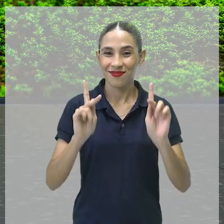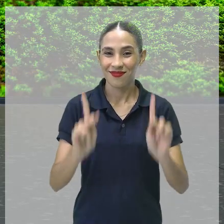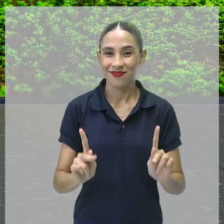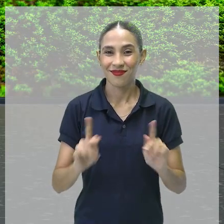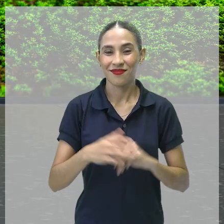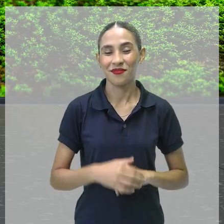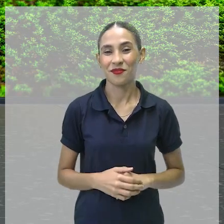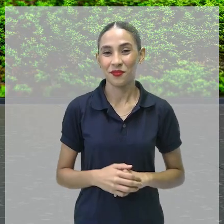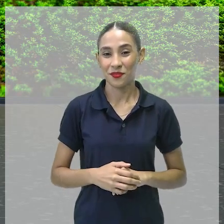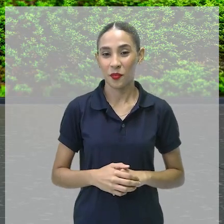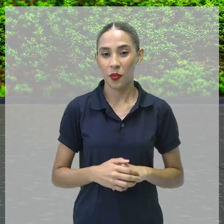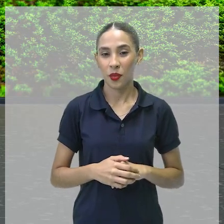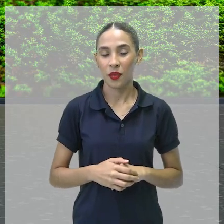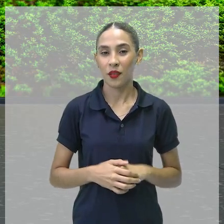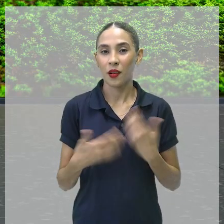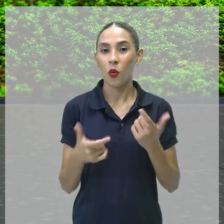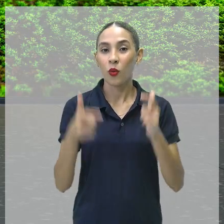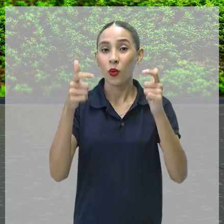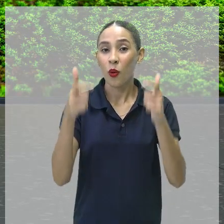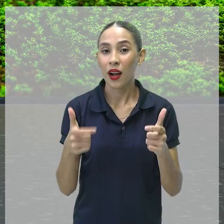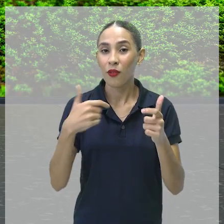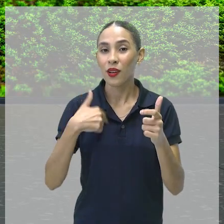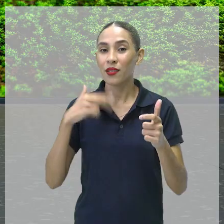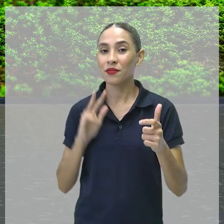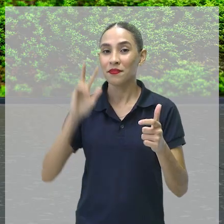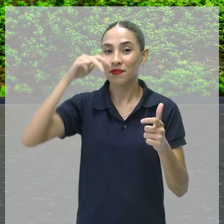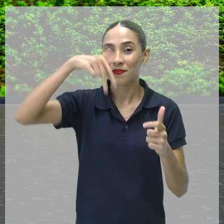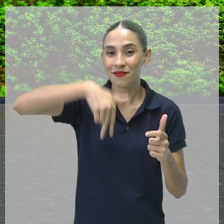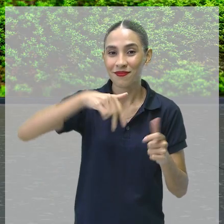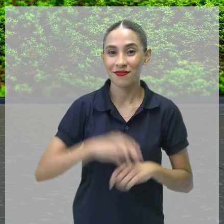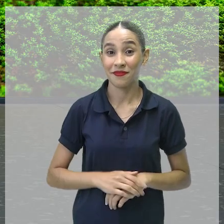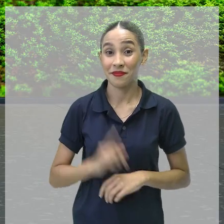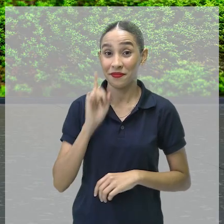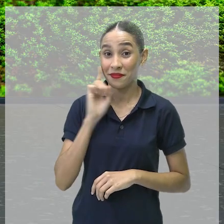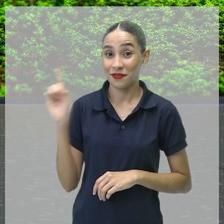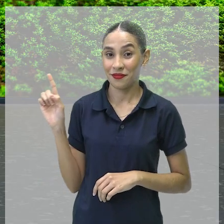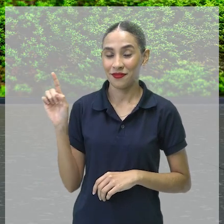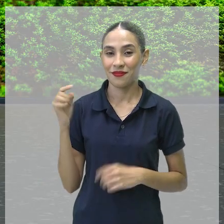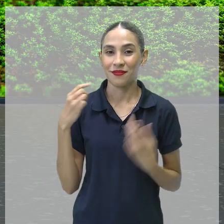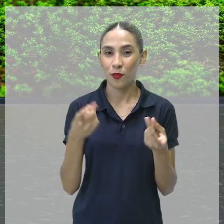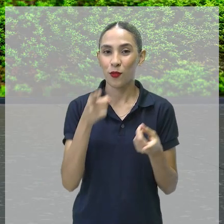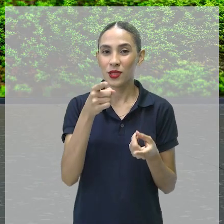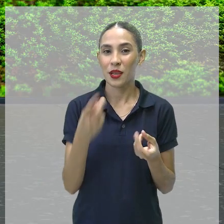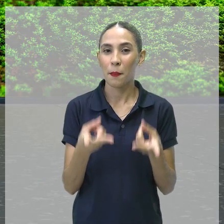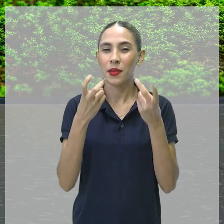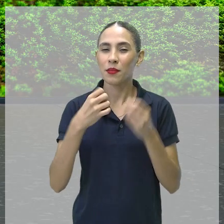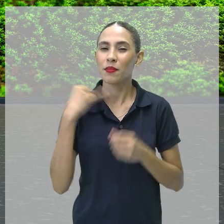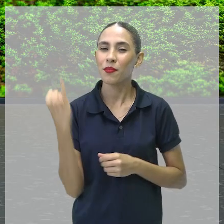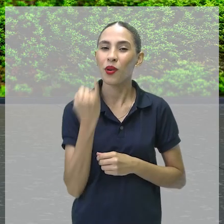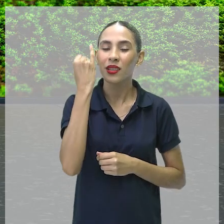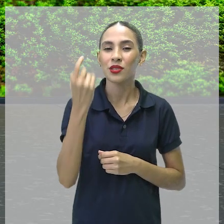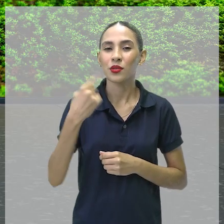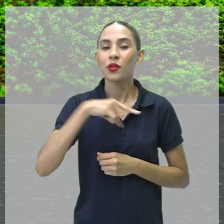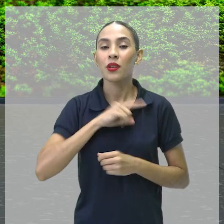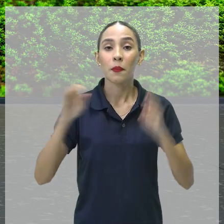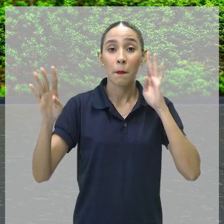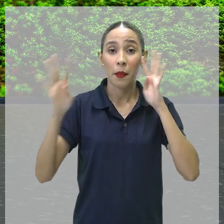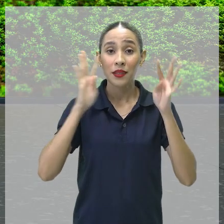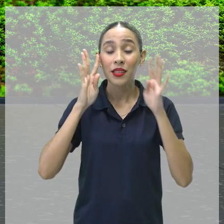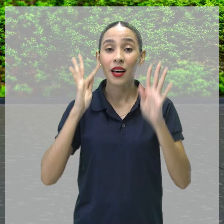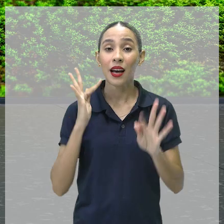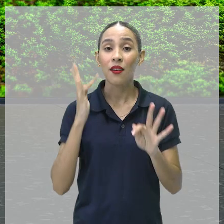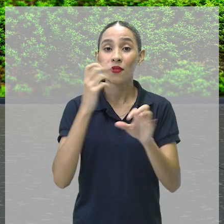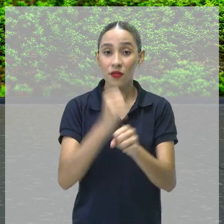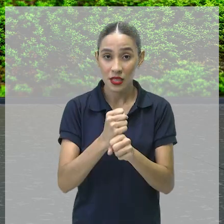Muito bem, pessoal. Olha onde eu estou para você perceber como é importante imaginarmos que